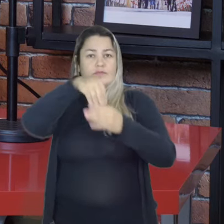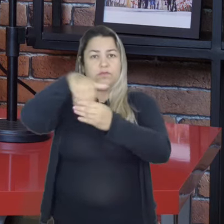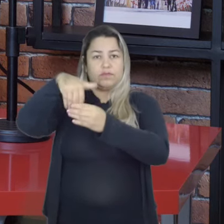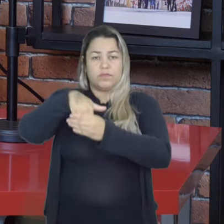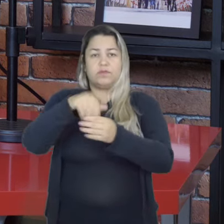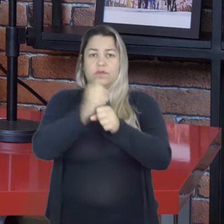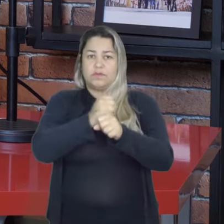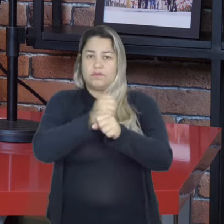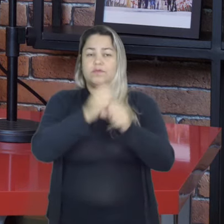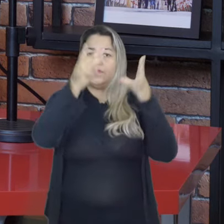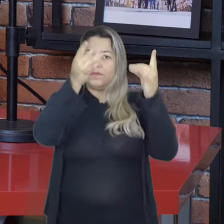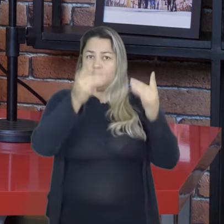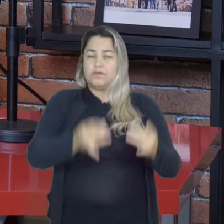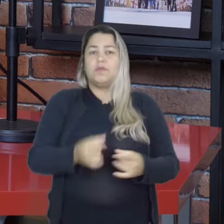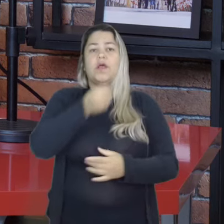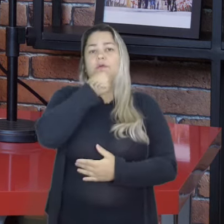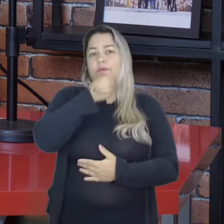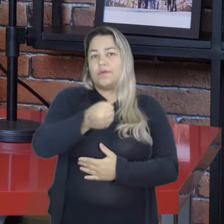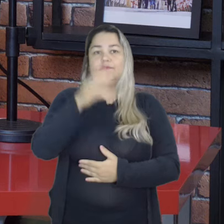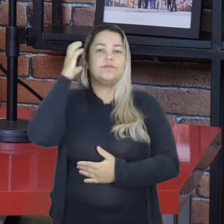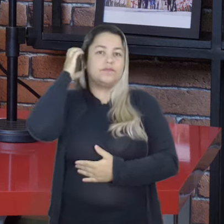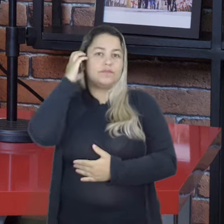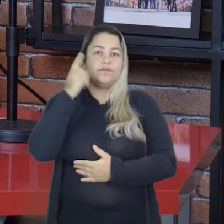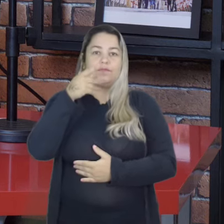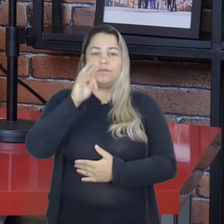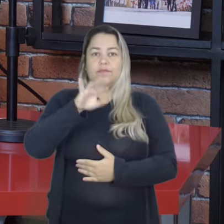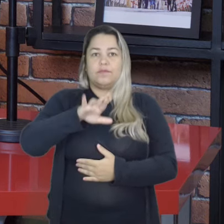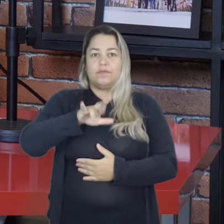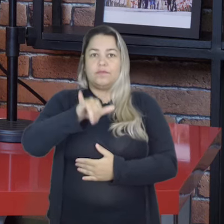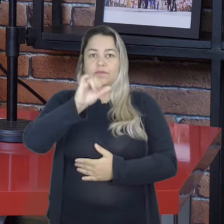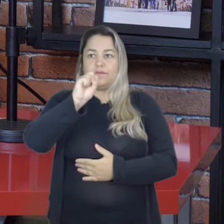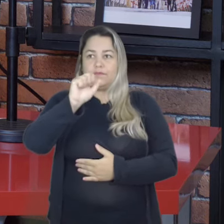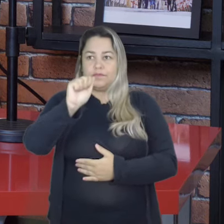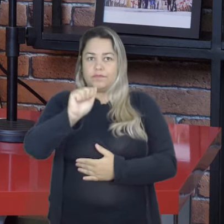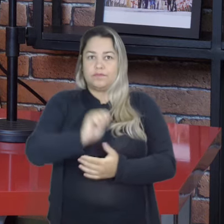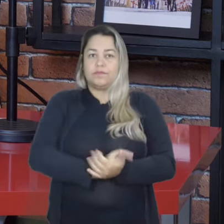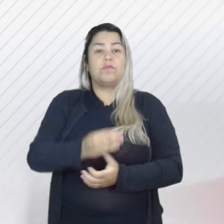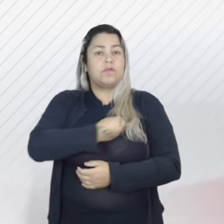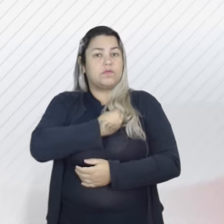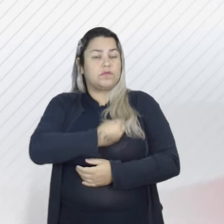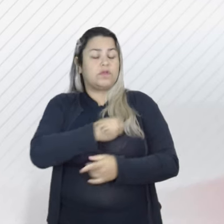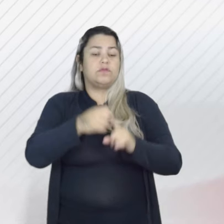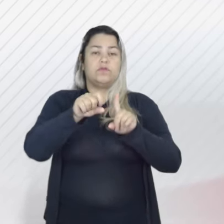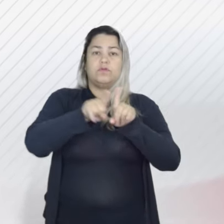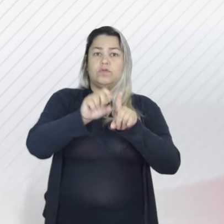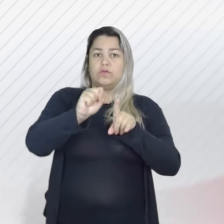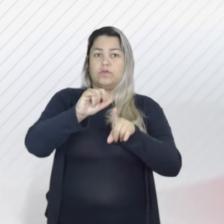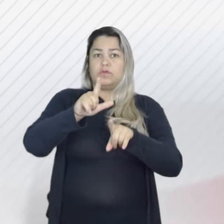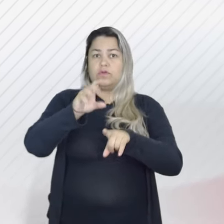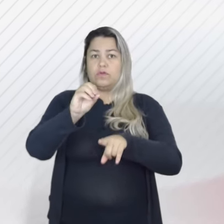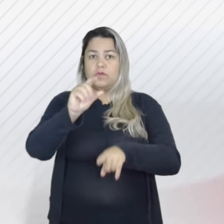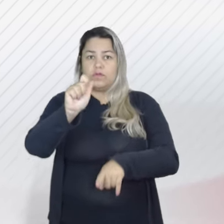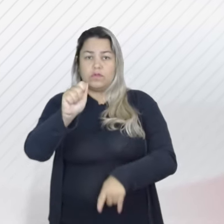frente das eleições deste ano. Quem traz mais detalhes é a repórter da Rádio PT, Thaísa Vitória. A atividade contou com